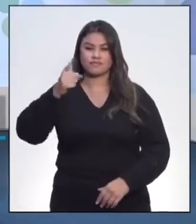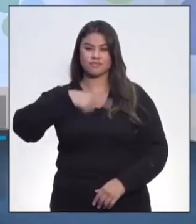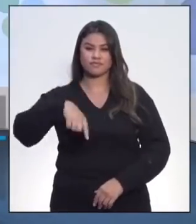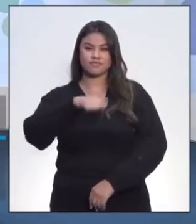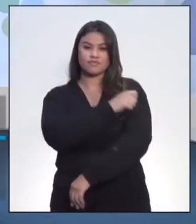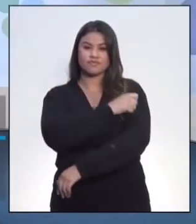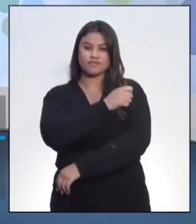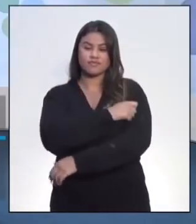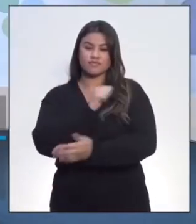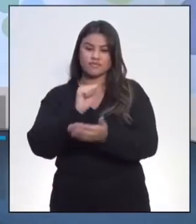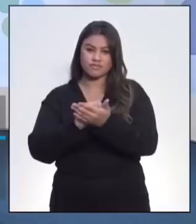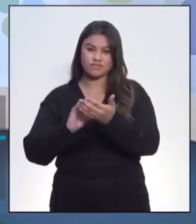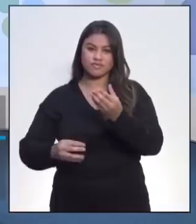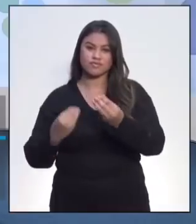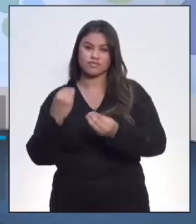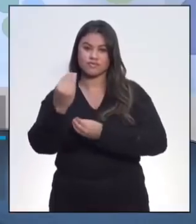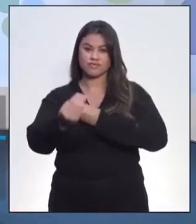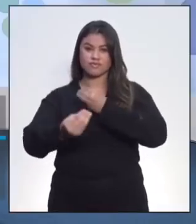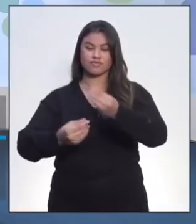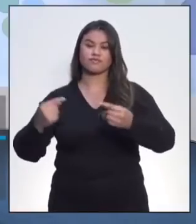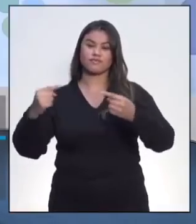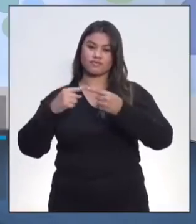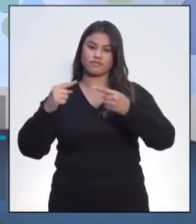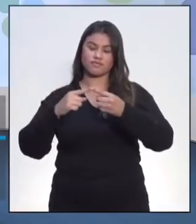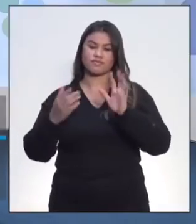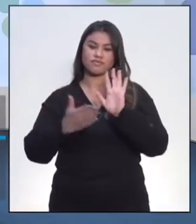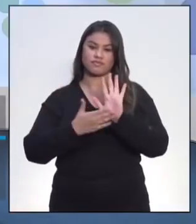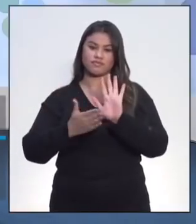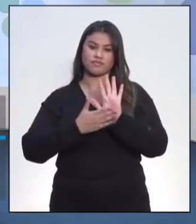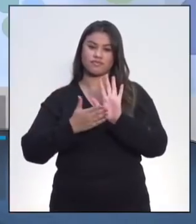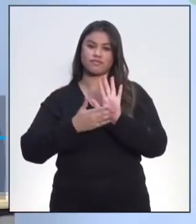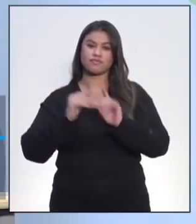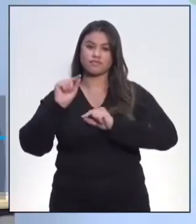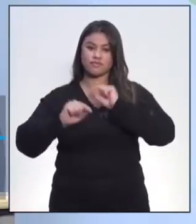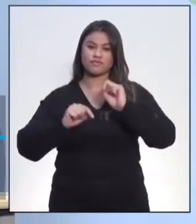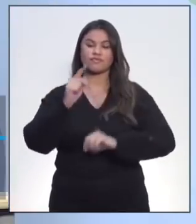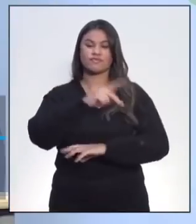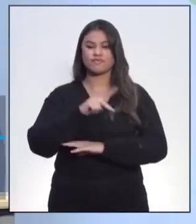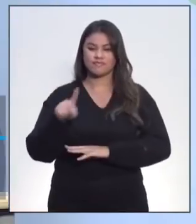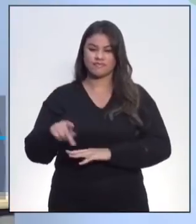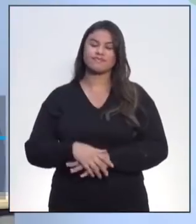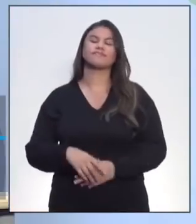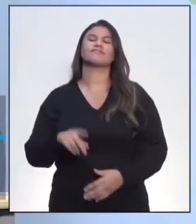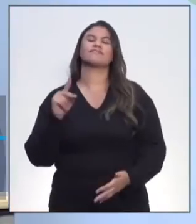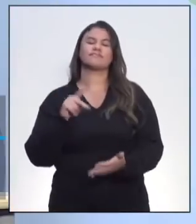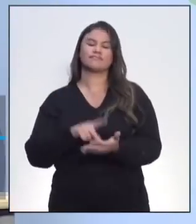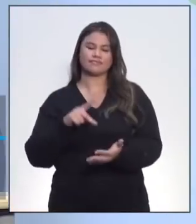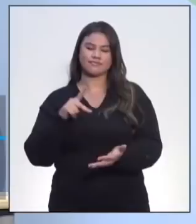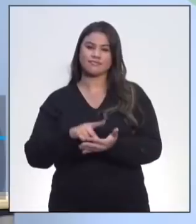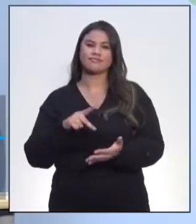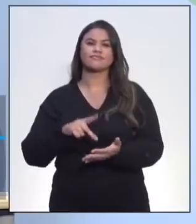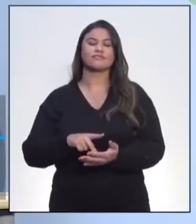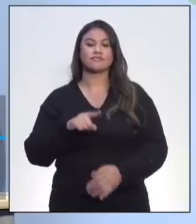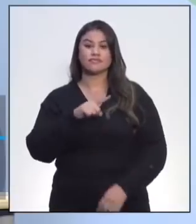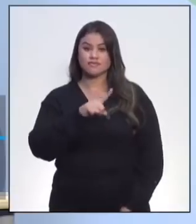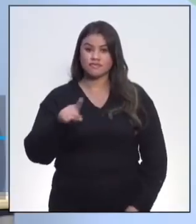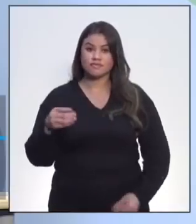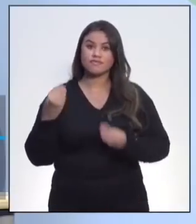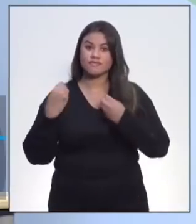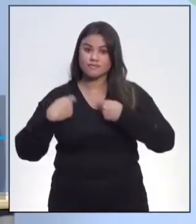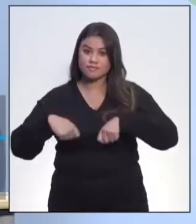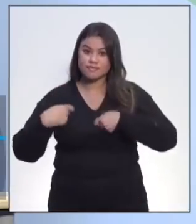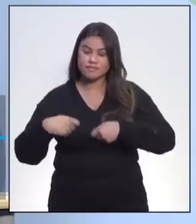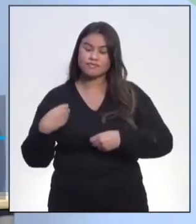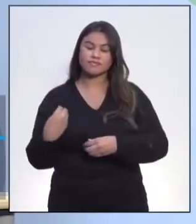na entrega das atividades que são propostas pelos professores, né, Alessandra? Isso é verdade, gente. Não deixe de entregar. Está com